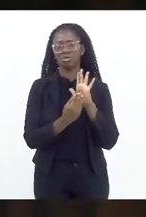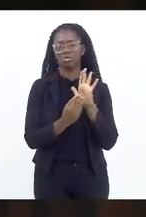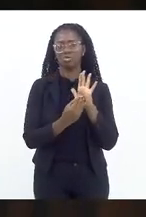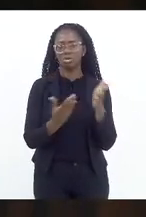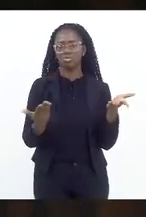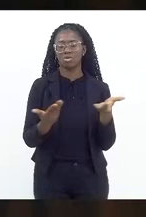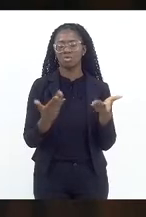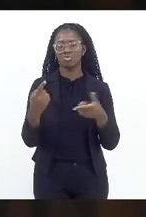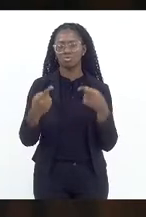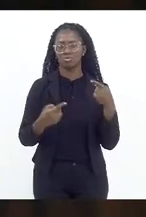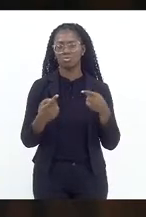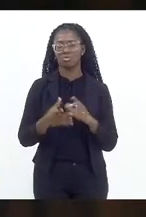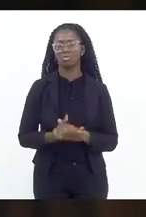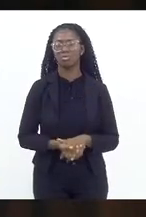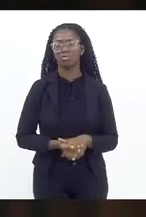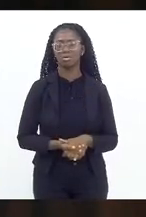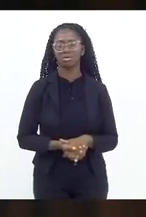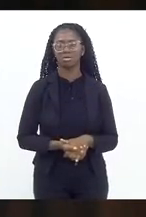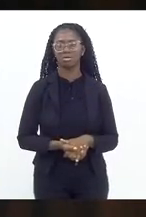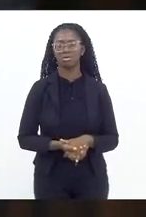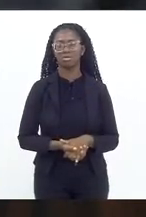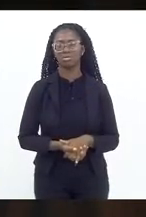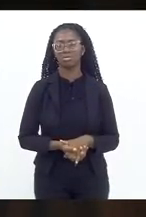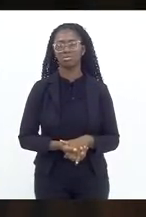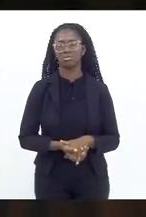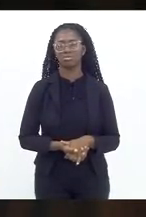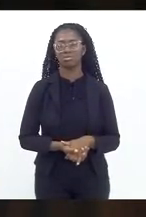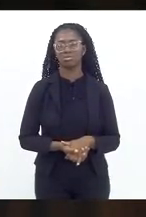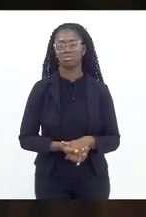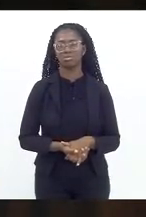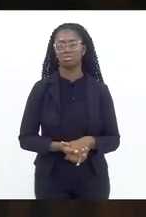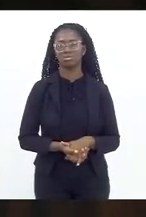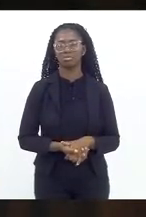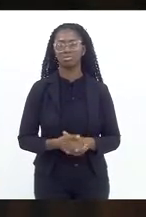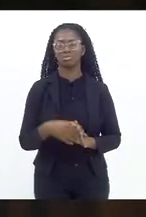dia o projeto